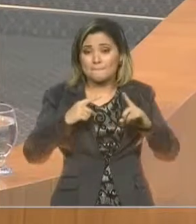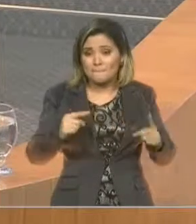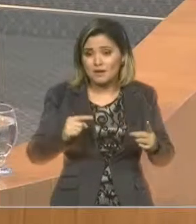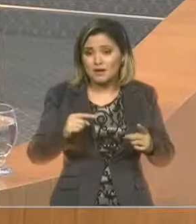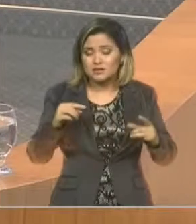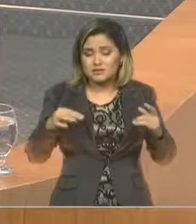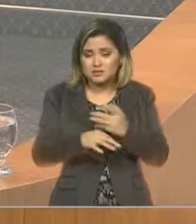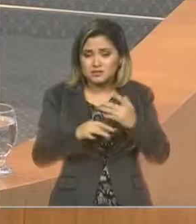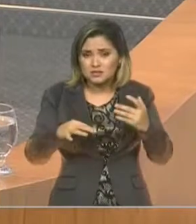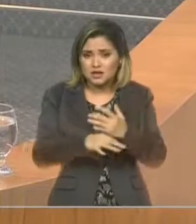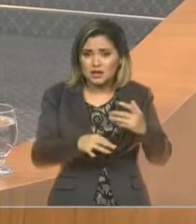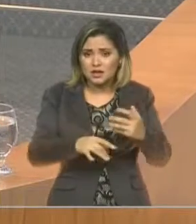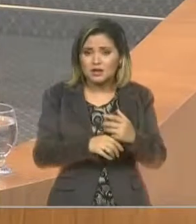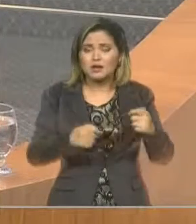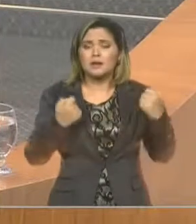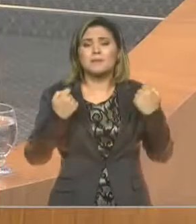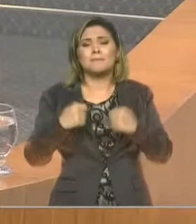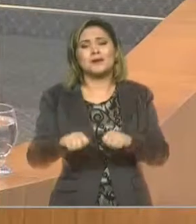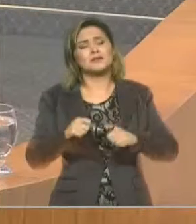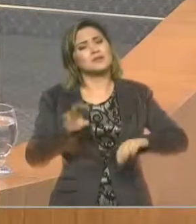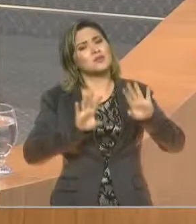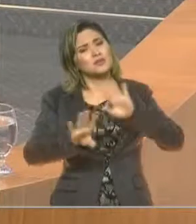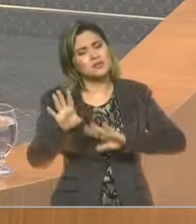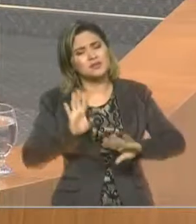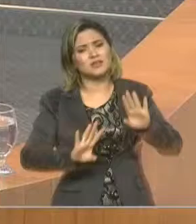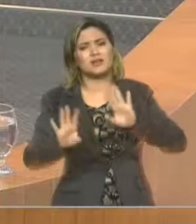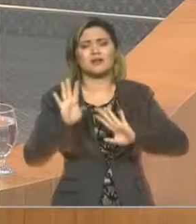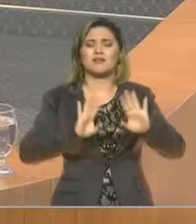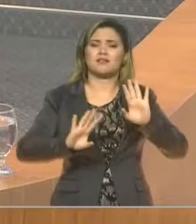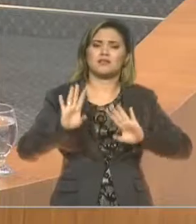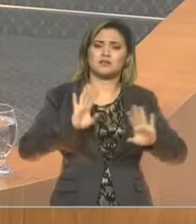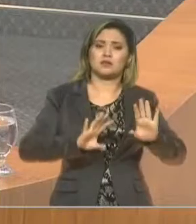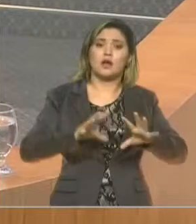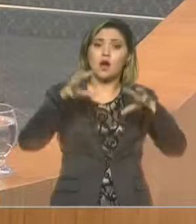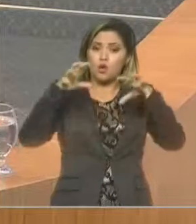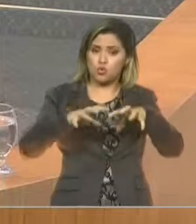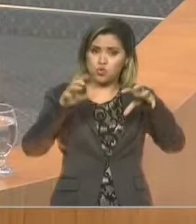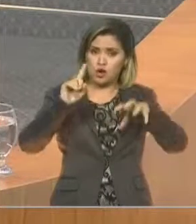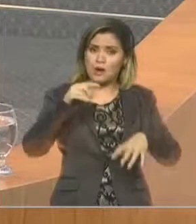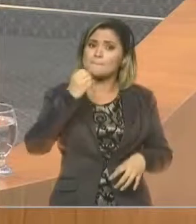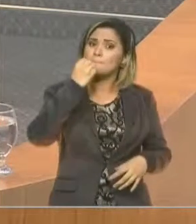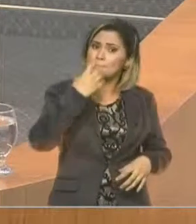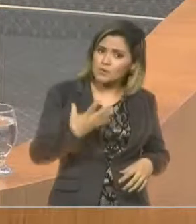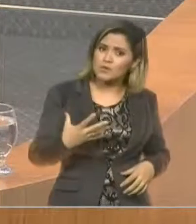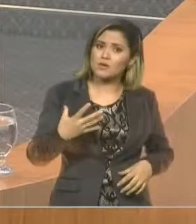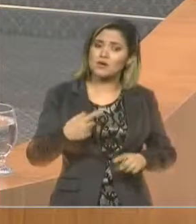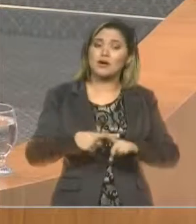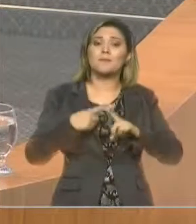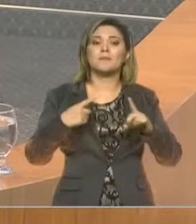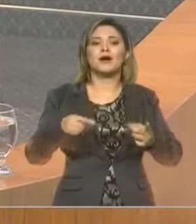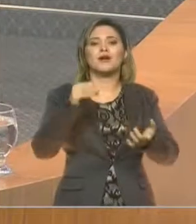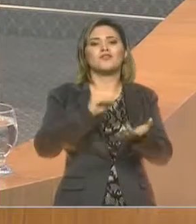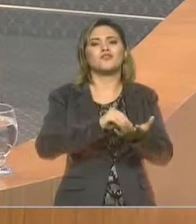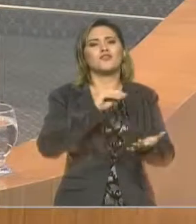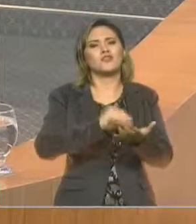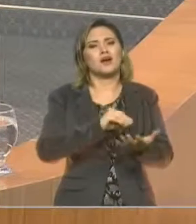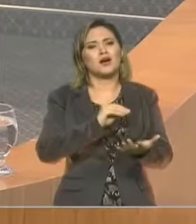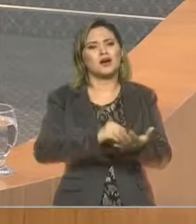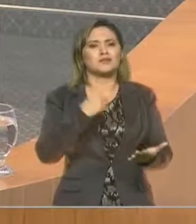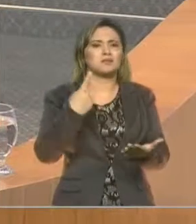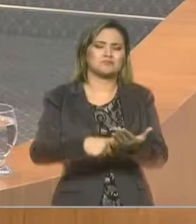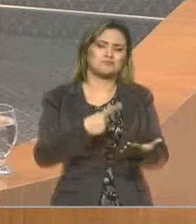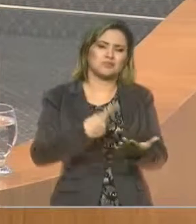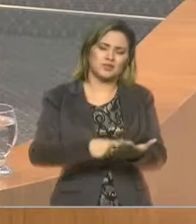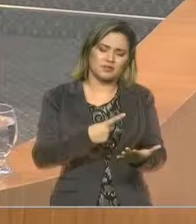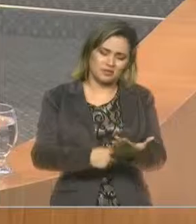soluções para algo que não deveria ser um problema. Chuva é bênção, mas a nossa falta de planejamento urbano